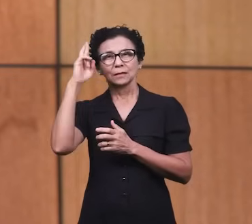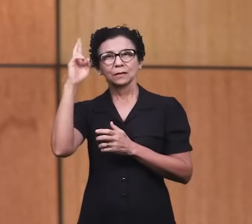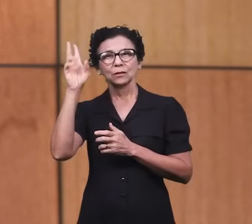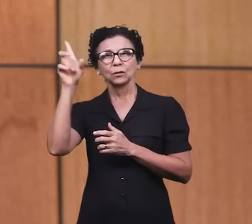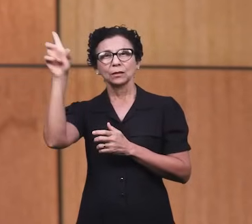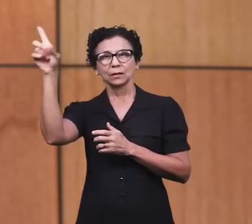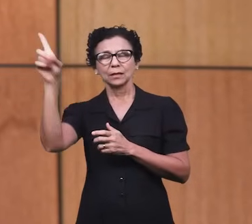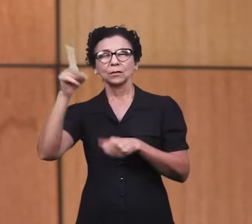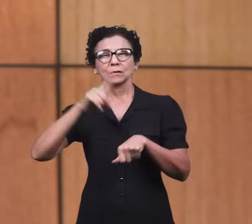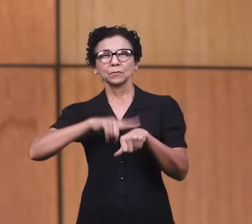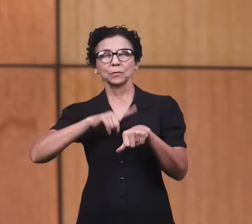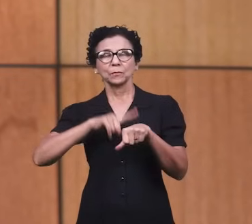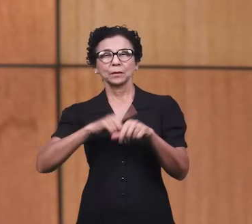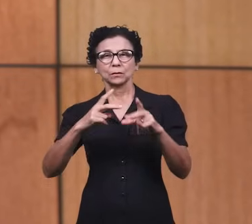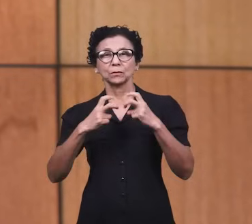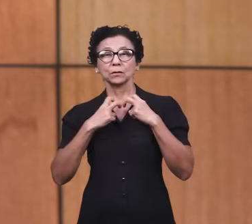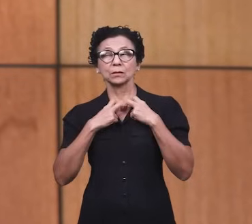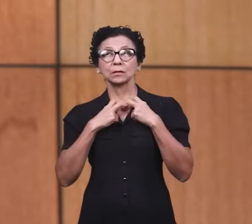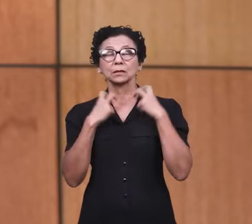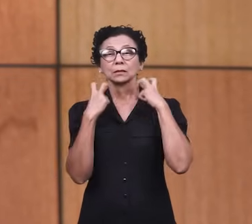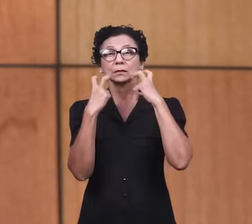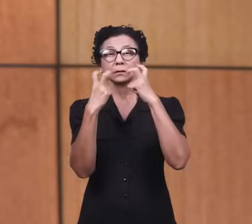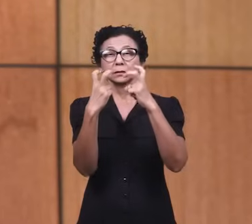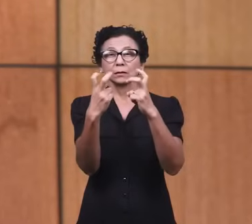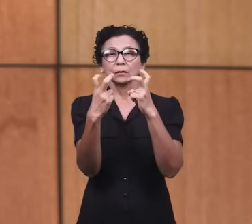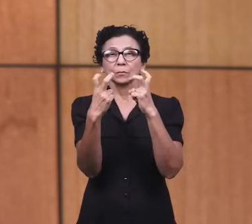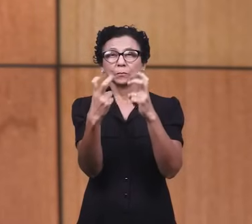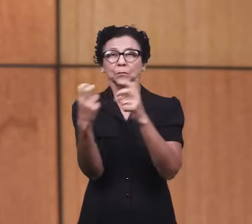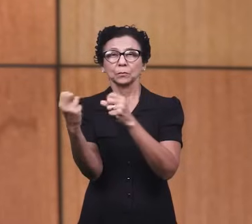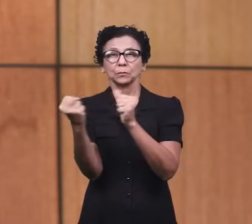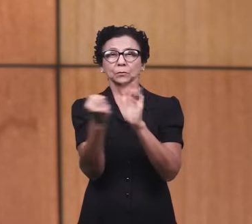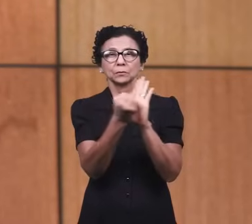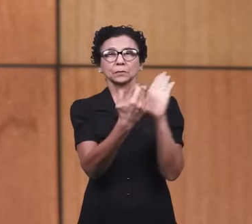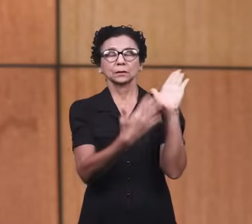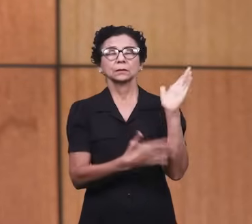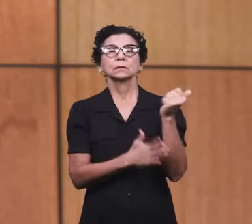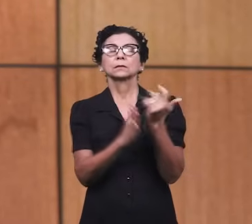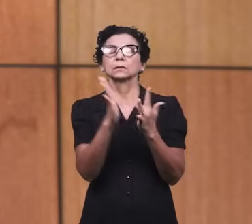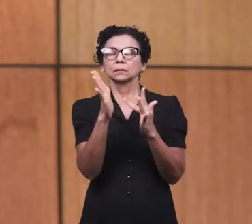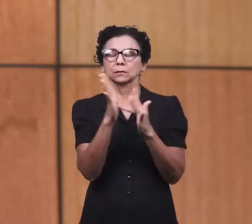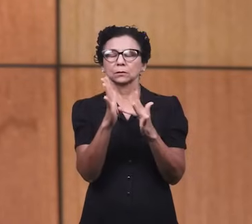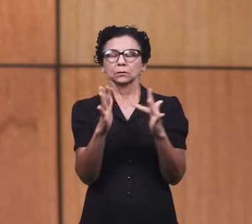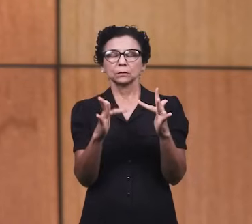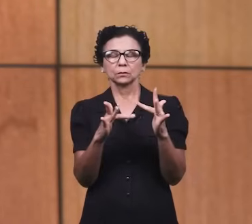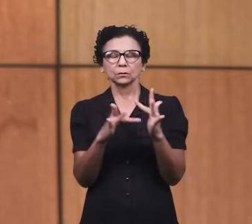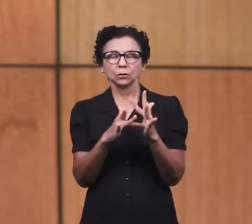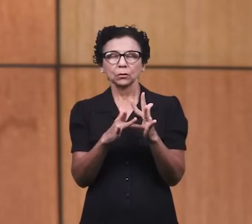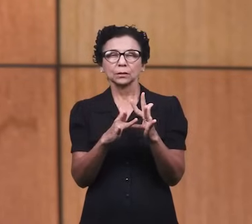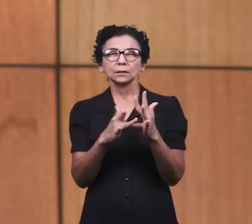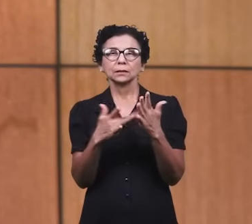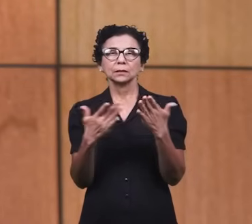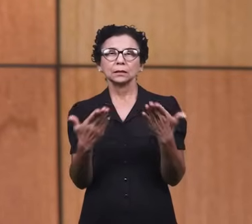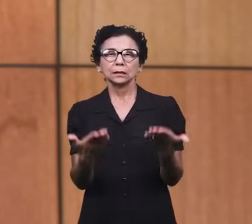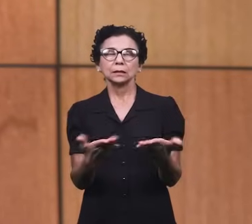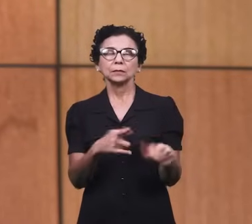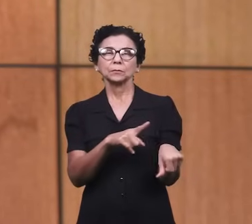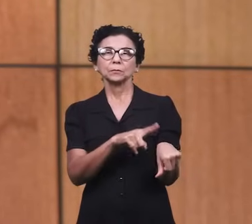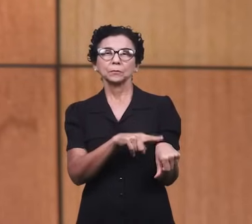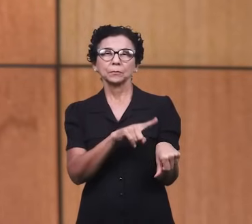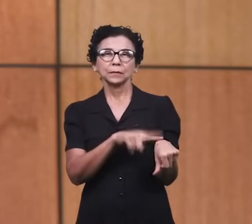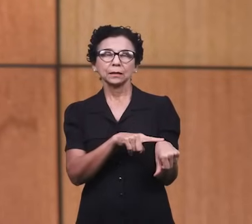nós levantamos um clamor, este clamor pelo poder do sangue de Jesus, quando apresentamos nesta